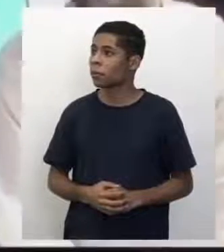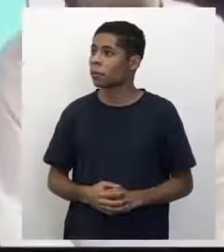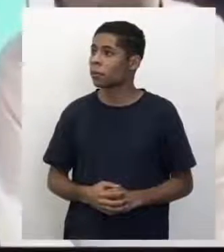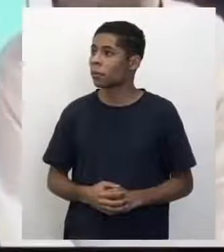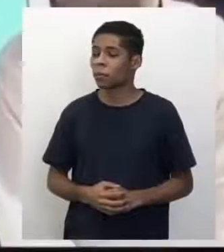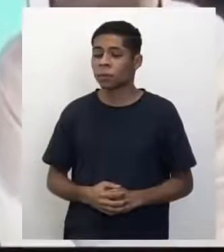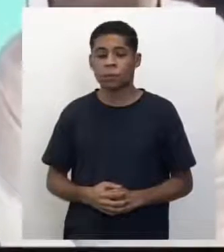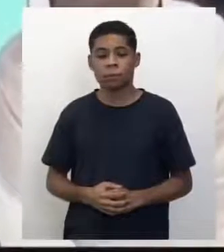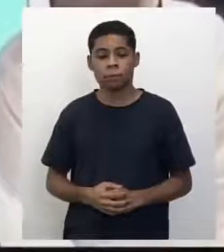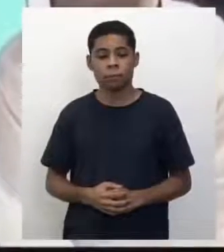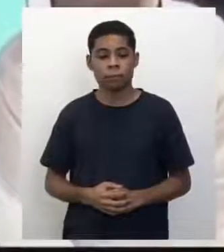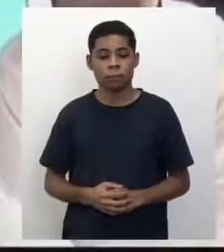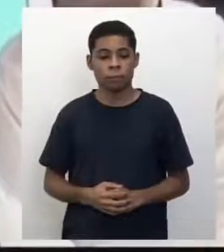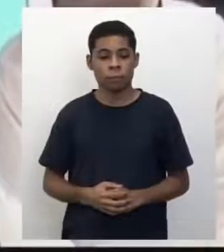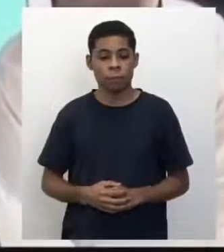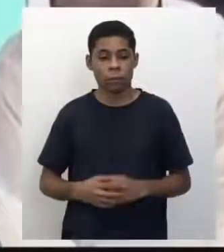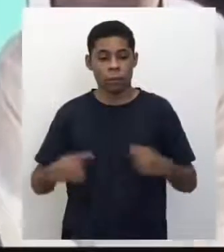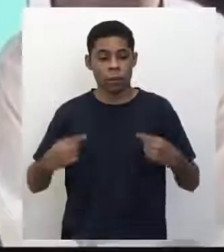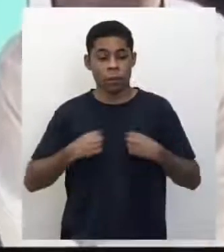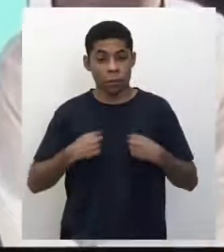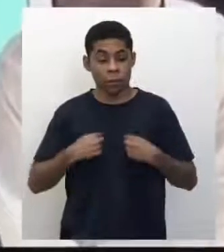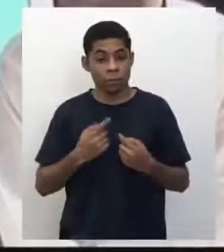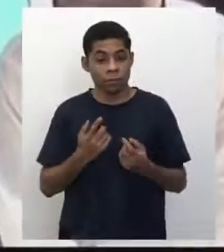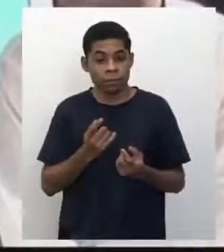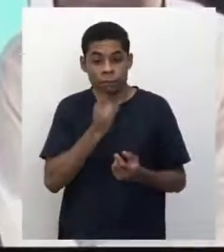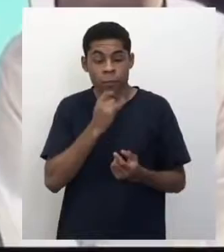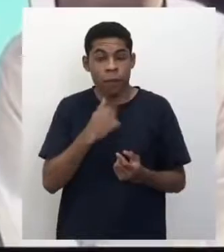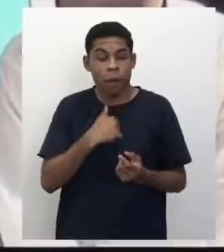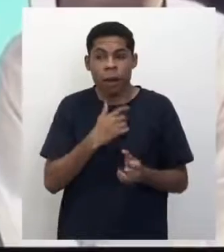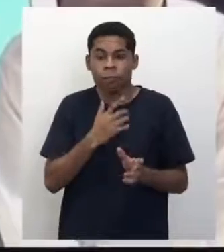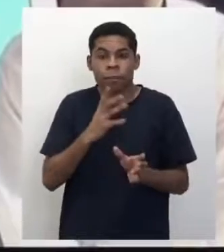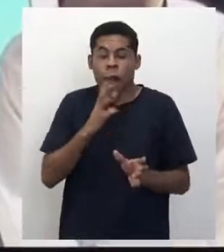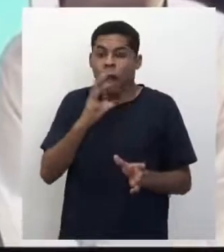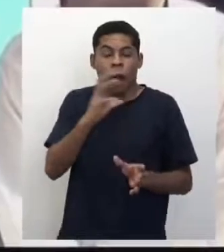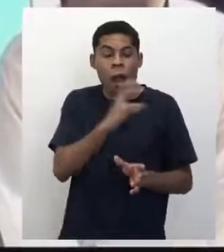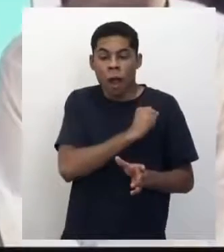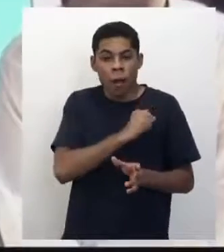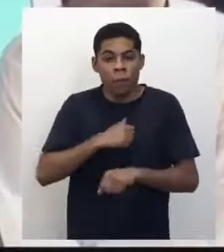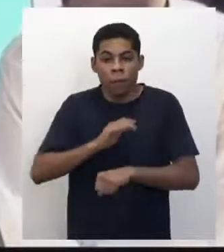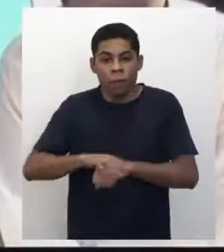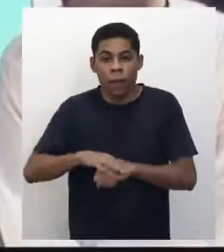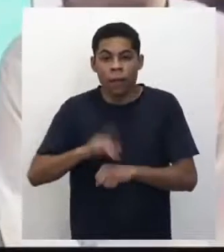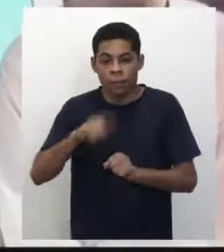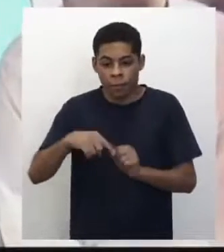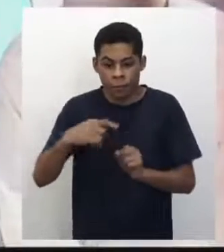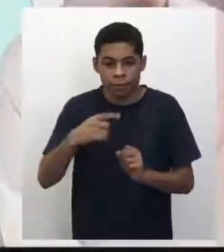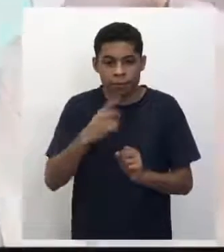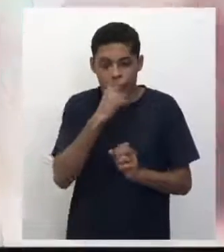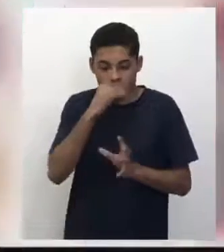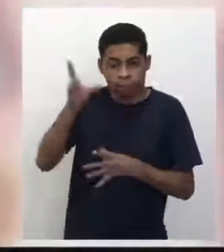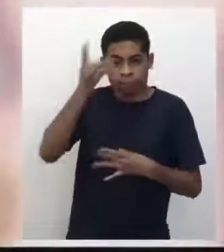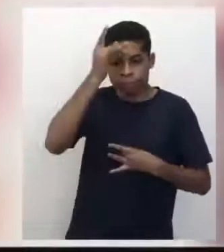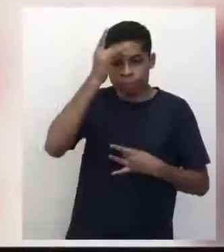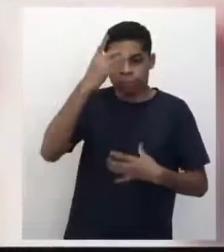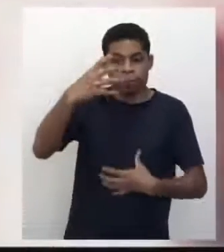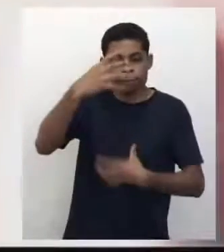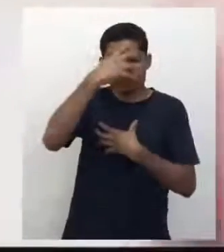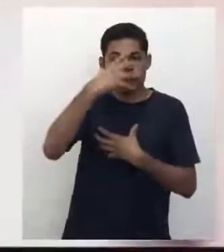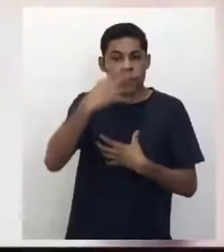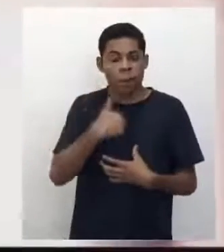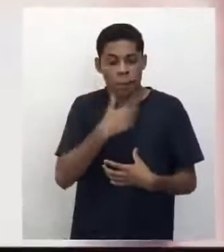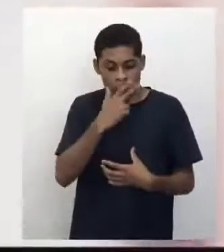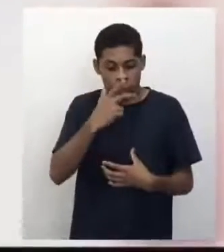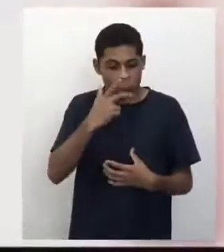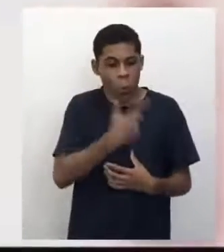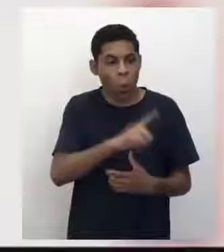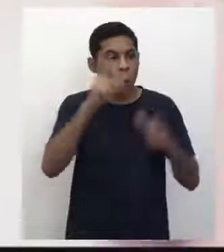sensação. Pra mim tá intenso, então pra mim isso que importa, tá apaixonado pelo que eu tô fazendo, pelo personagem. Que me coloca em outro